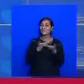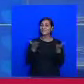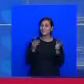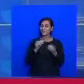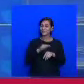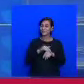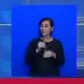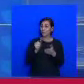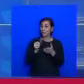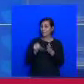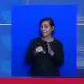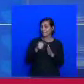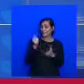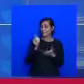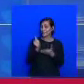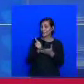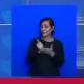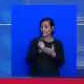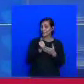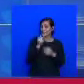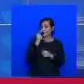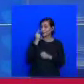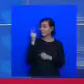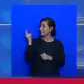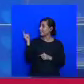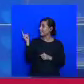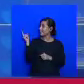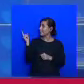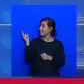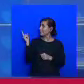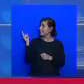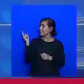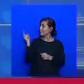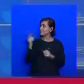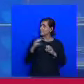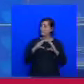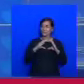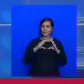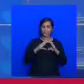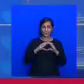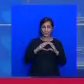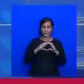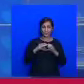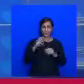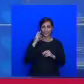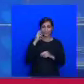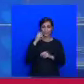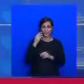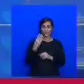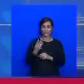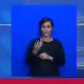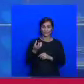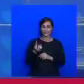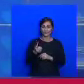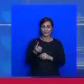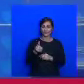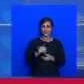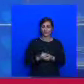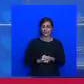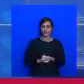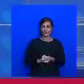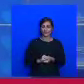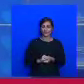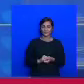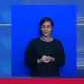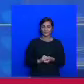para você vamos chamar o primeiro número bola rosa número 46 Rosa 46